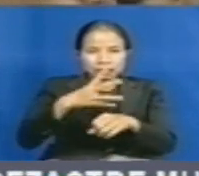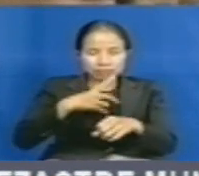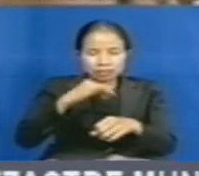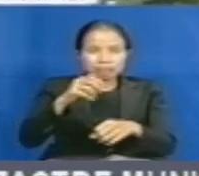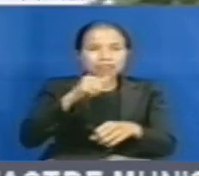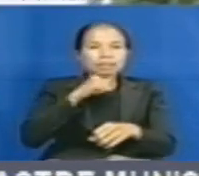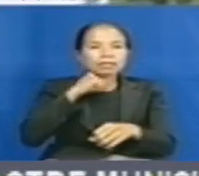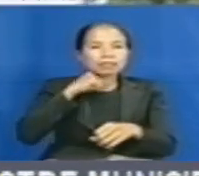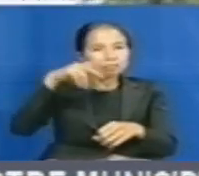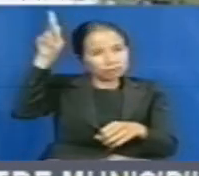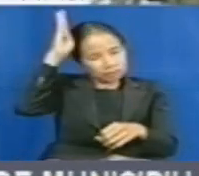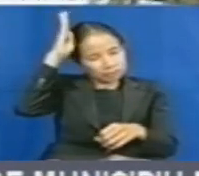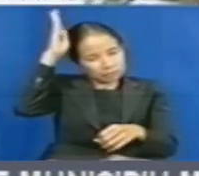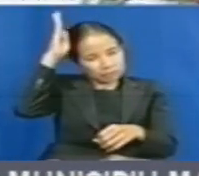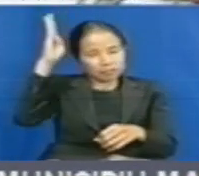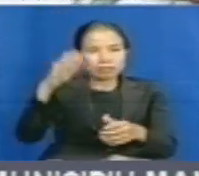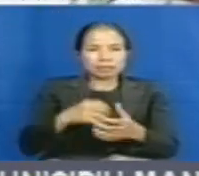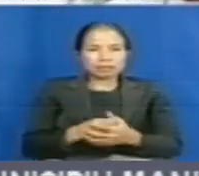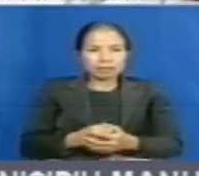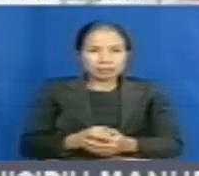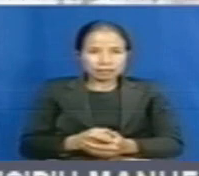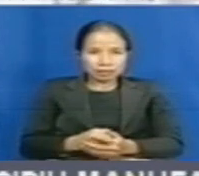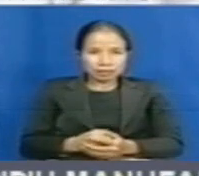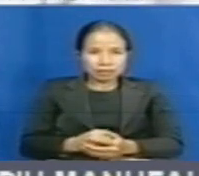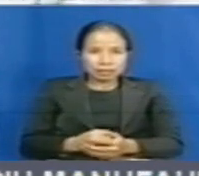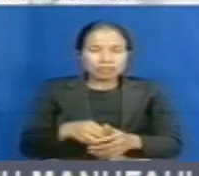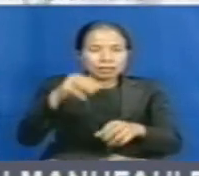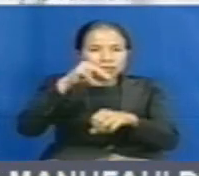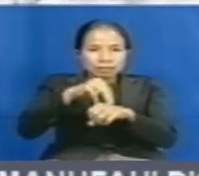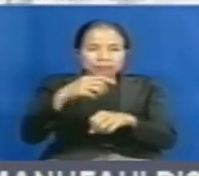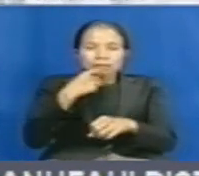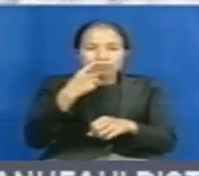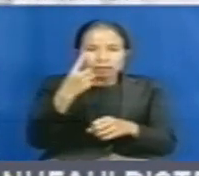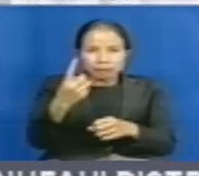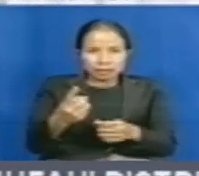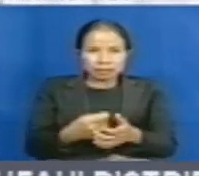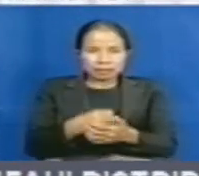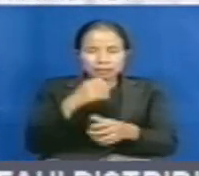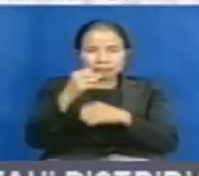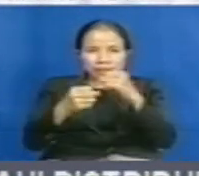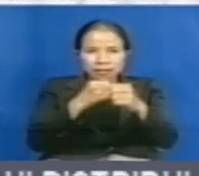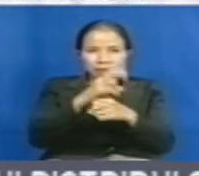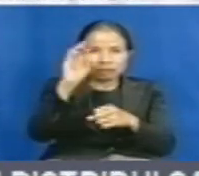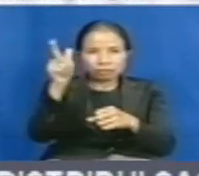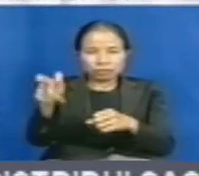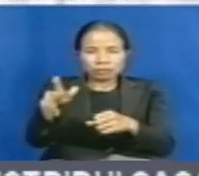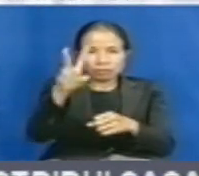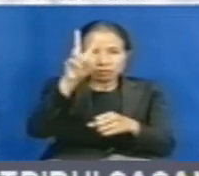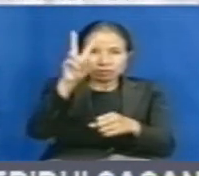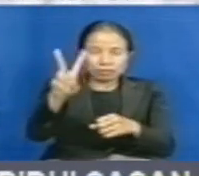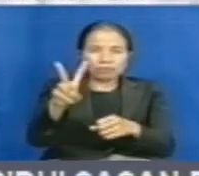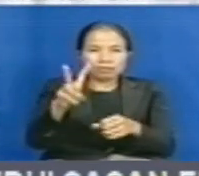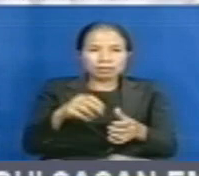Virgílio Cardeal do Carmo da Silva, SDB, e a neomilha raclaquem. Ia tinang ring rua ruanulu resing